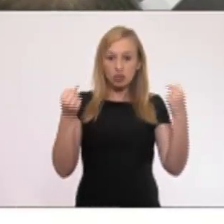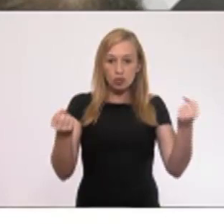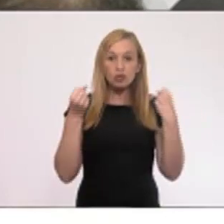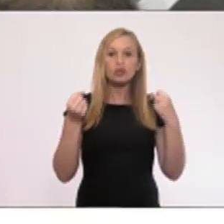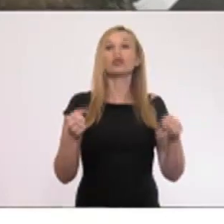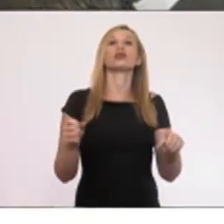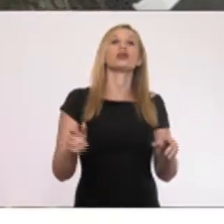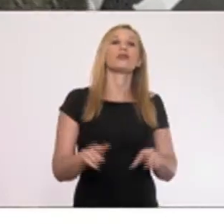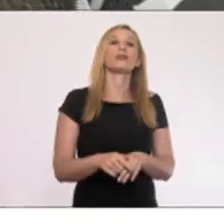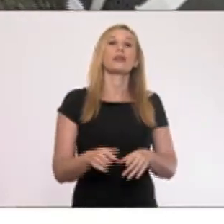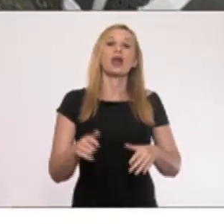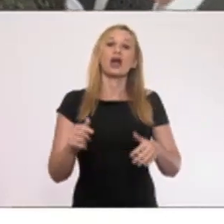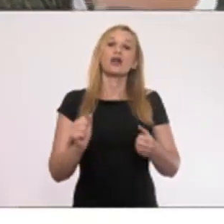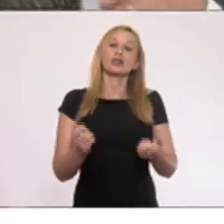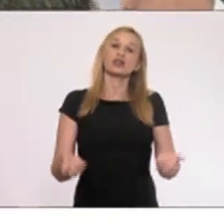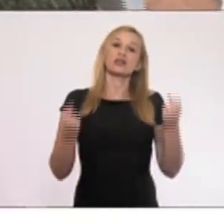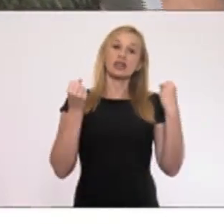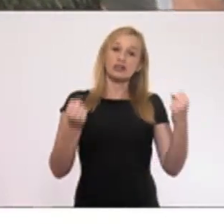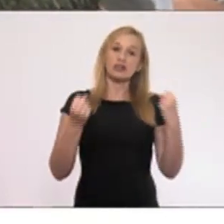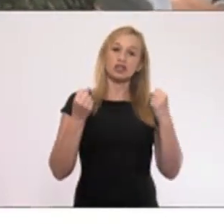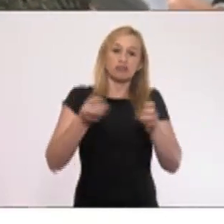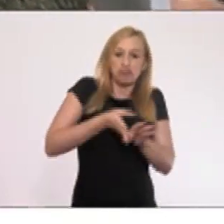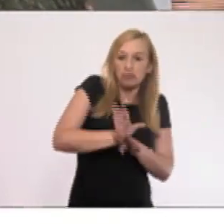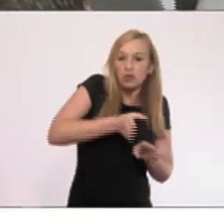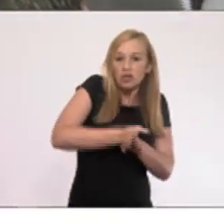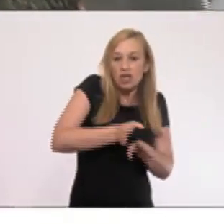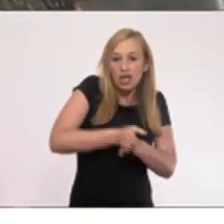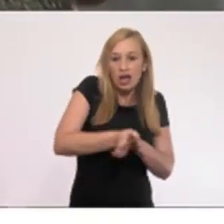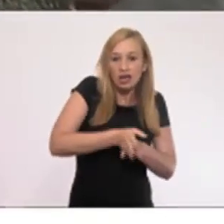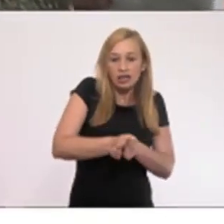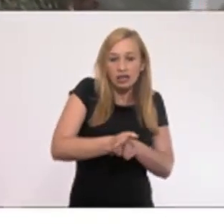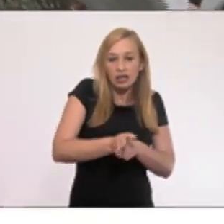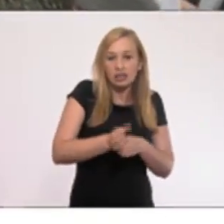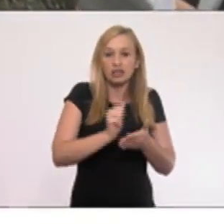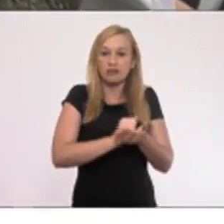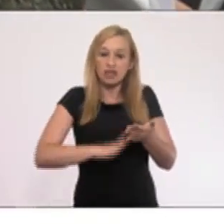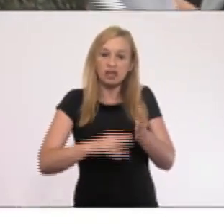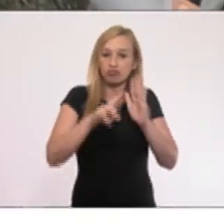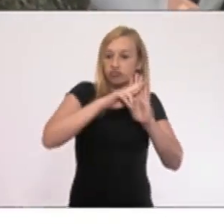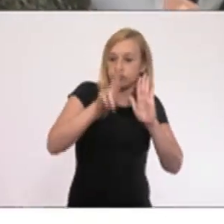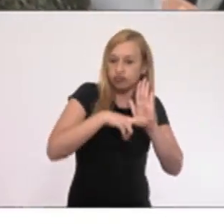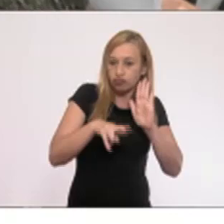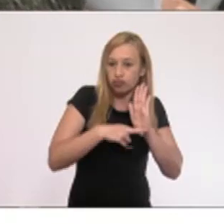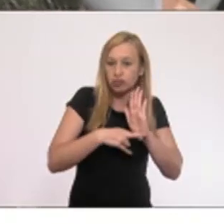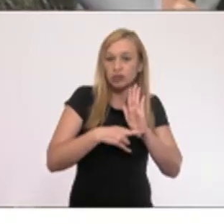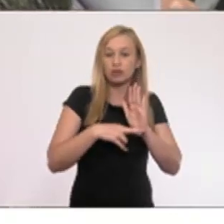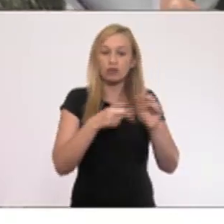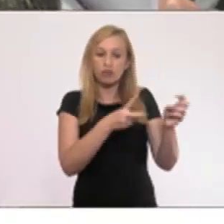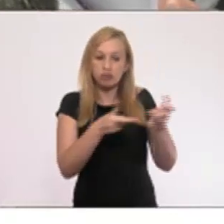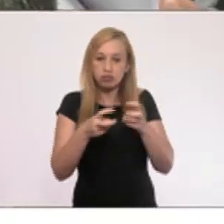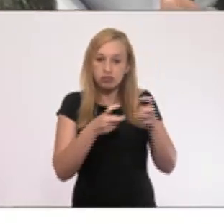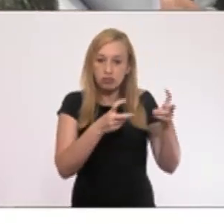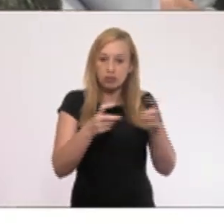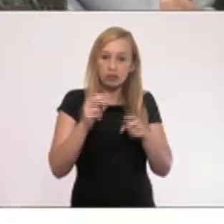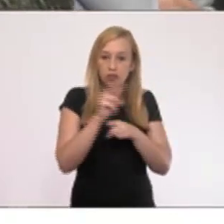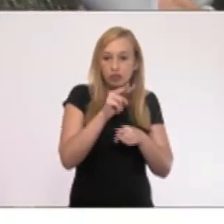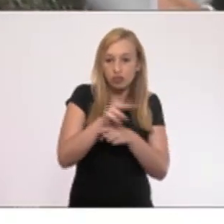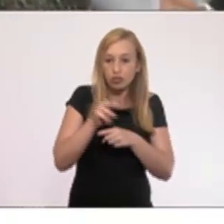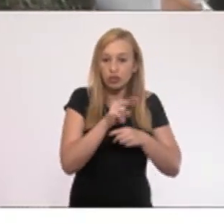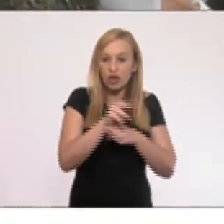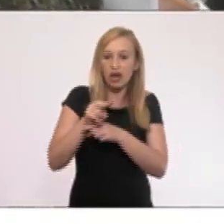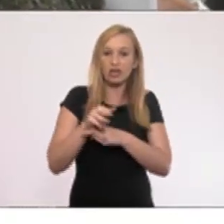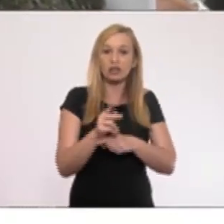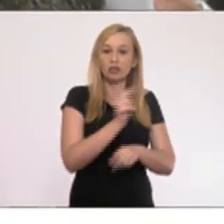Compreende-se como atividade física dirigida e orientada a atividade com regras supervisionadas e guiadas por